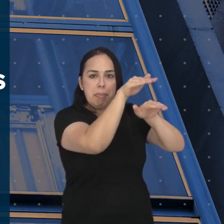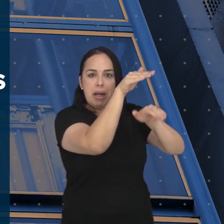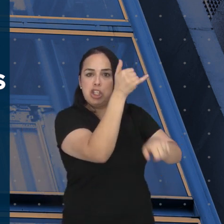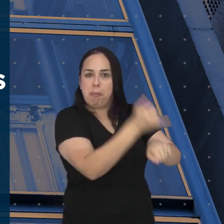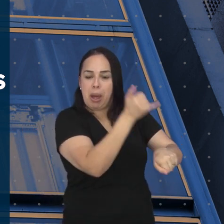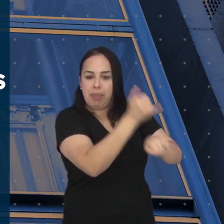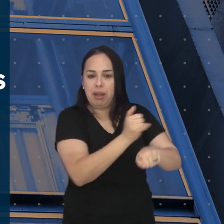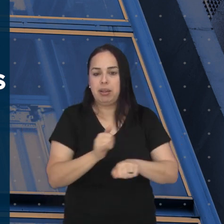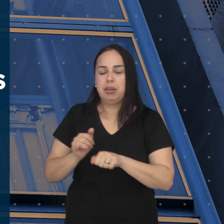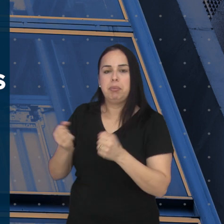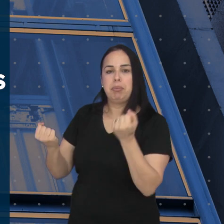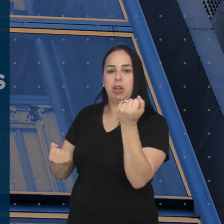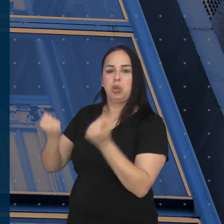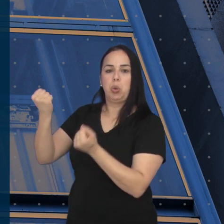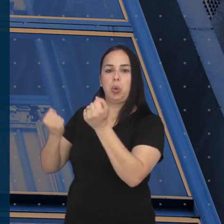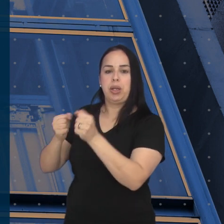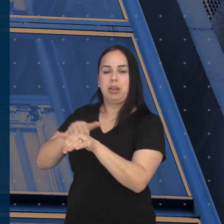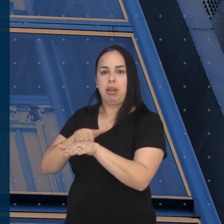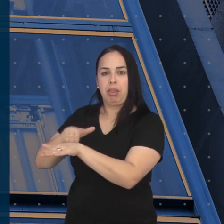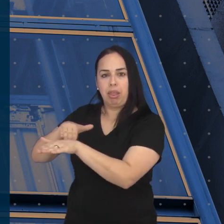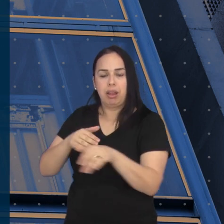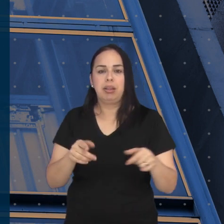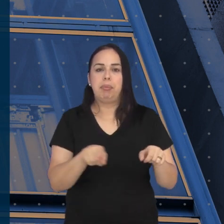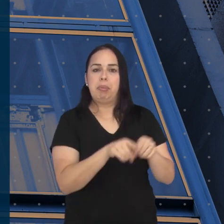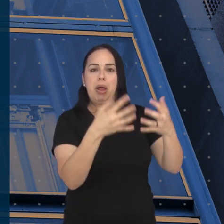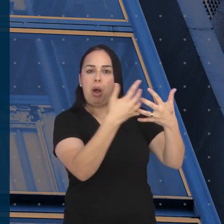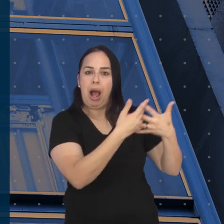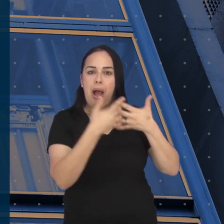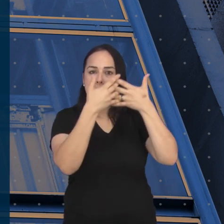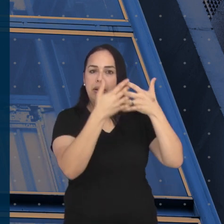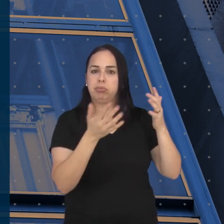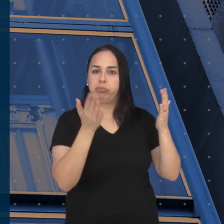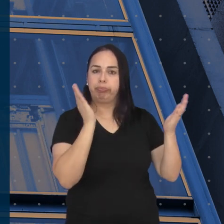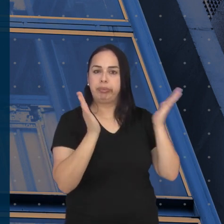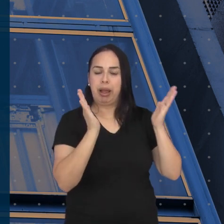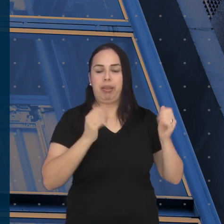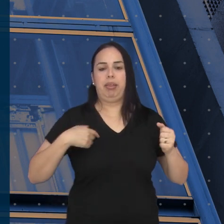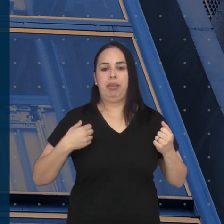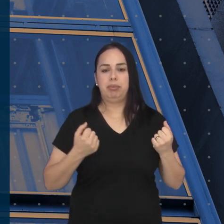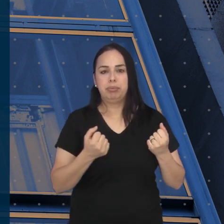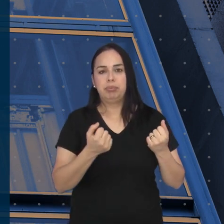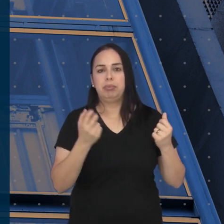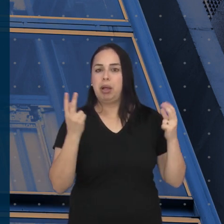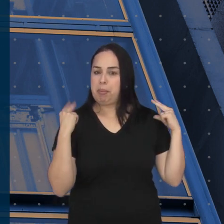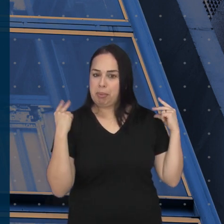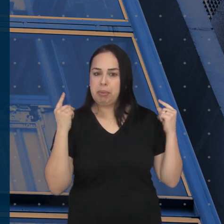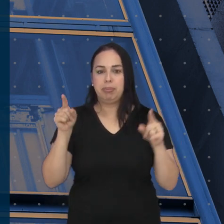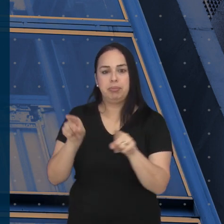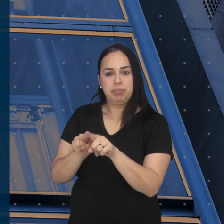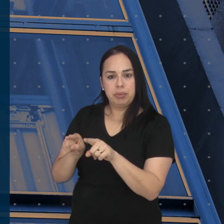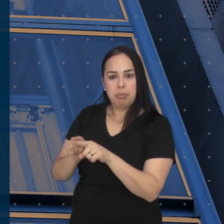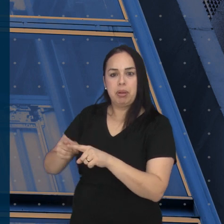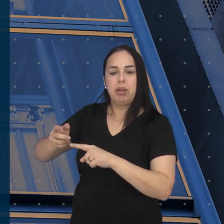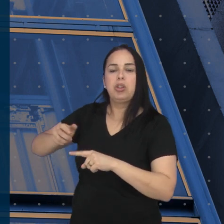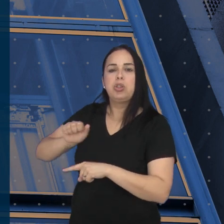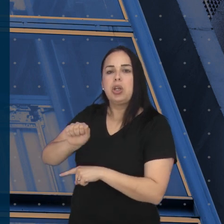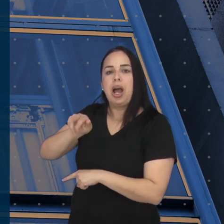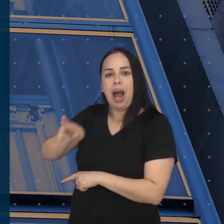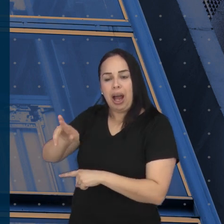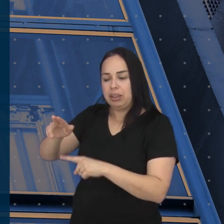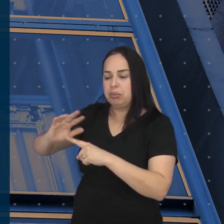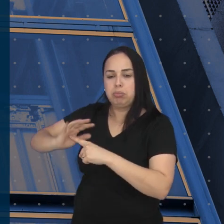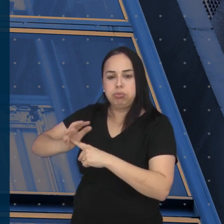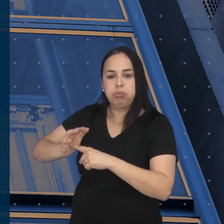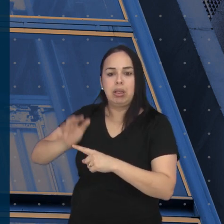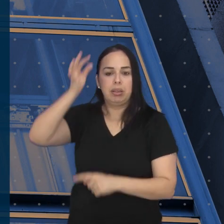metálicas, motorista carreteiro, motorista de caminhão, operador de compressor de ar, operador de injetora, operador